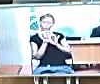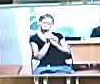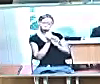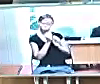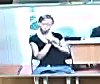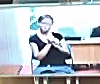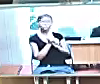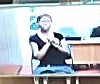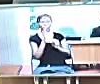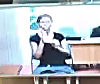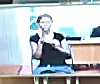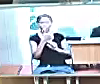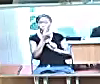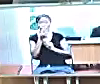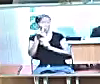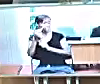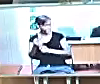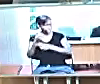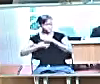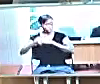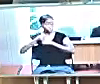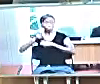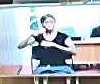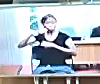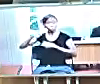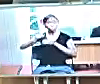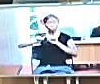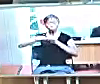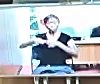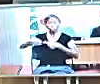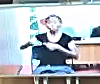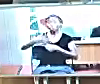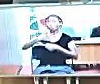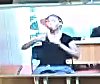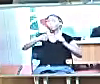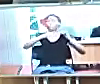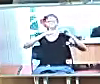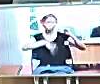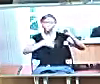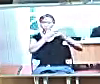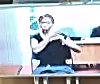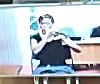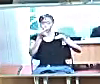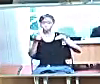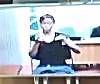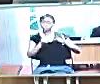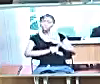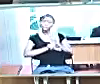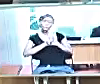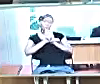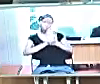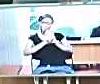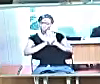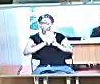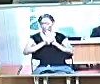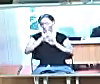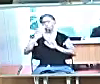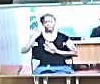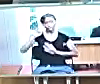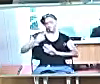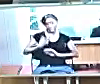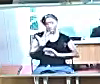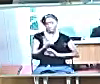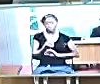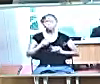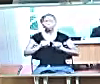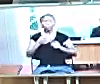2017 poderia pegar novos empréstimos que a gente está abaixo dos 200 que é o que a legislação e regulamenta só que tem